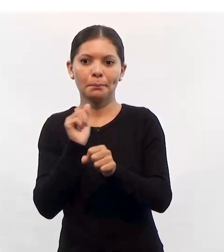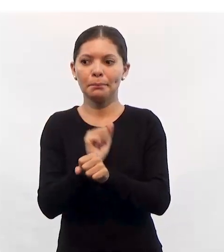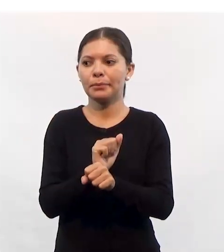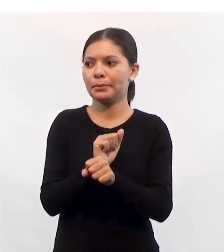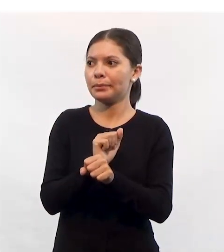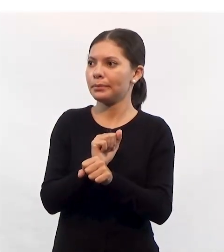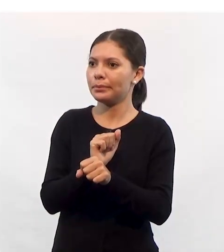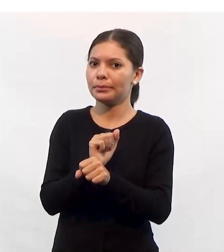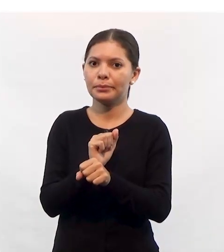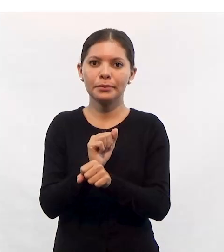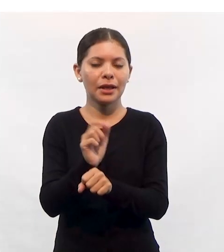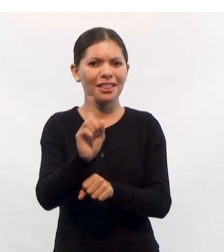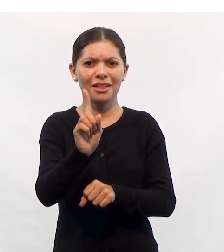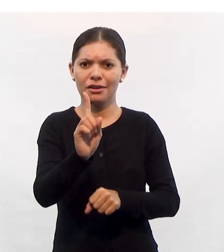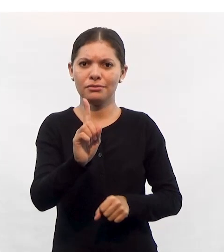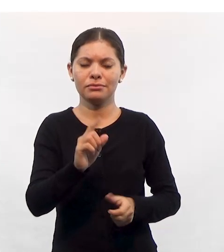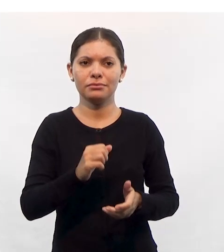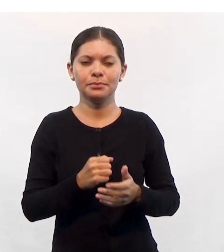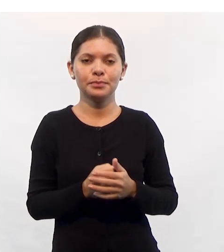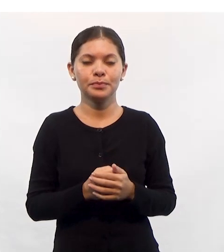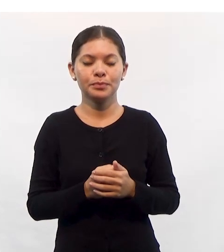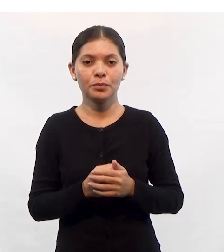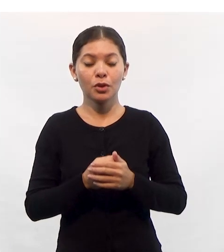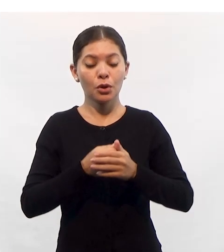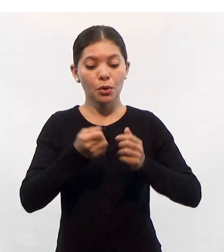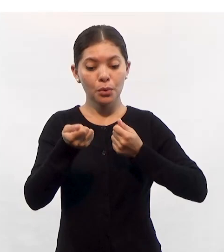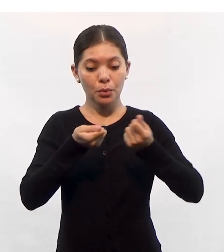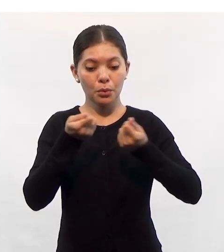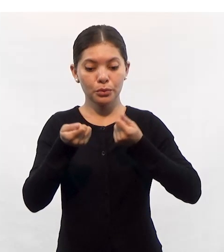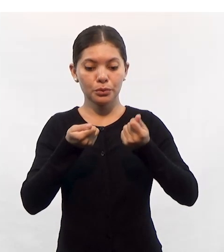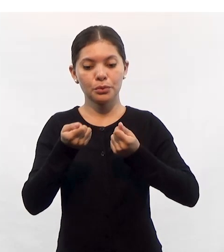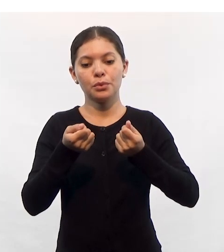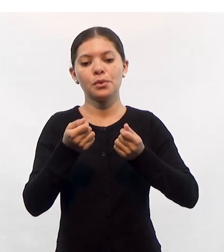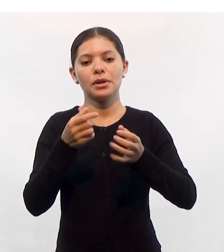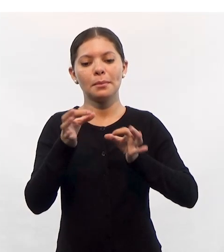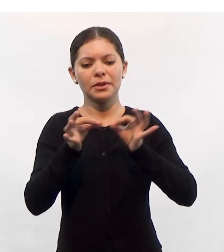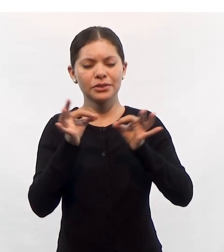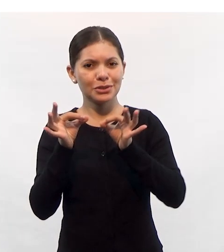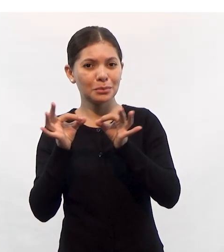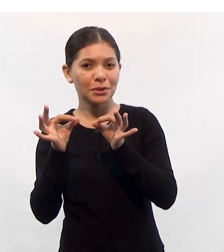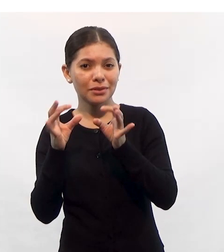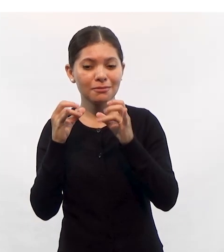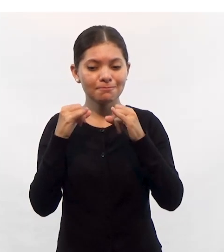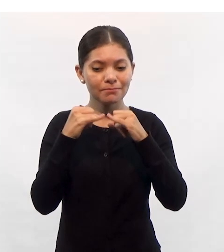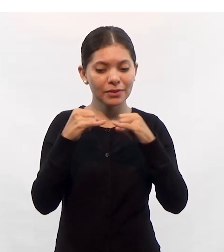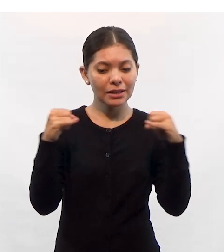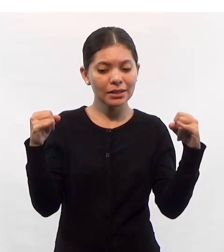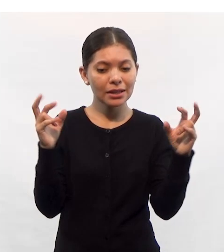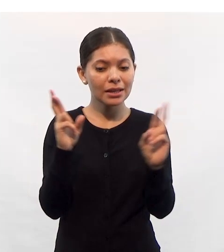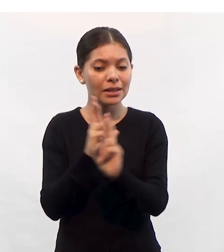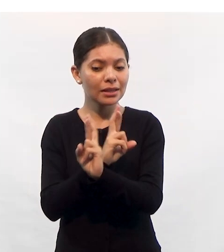parado o planejamento e controle da produção ele tem algumas inter-relações